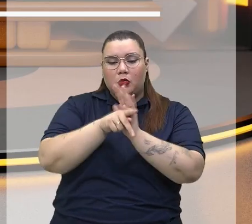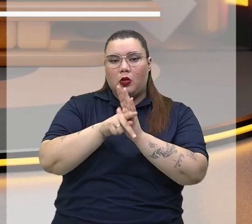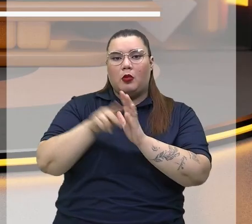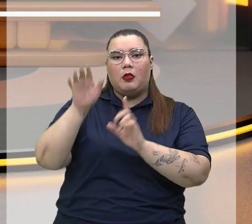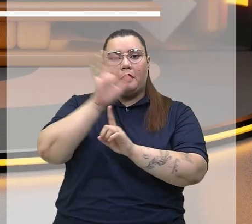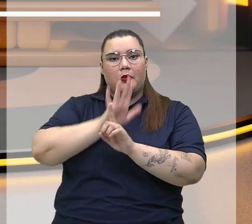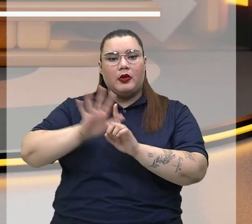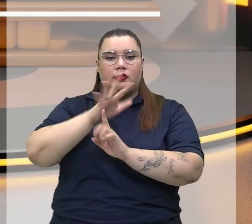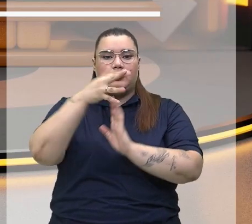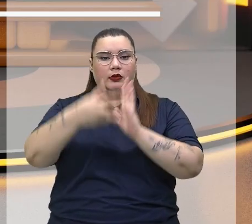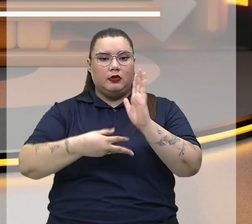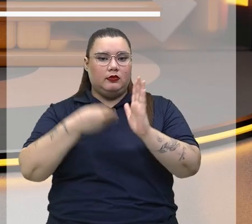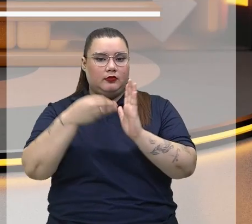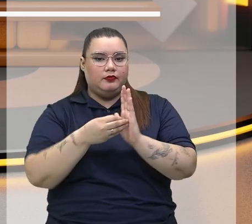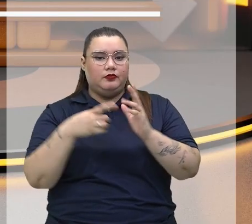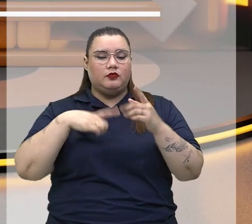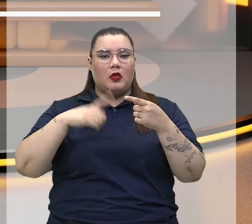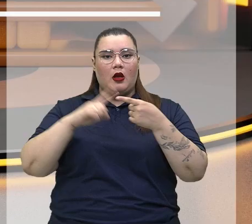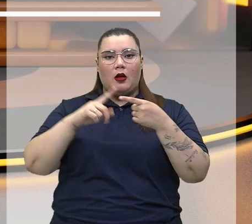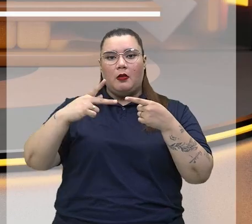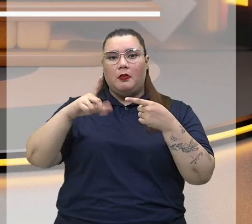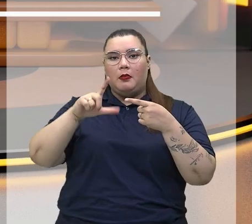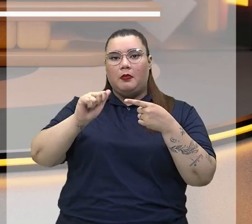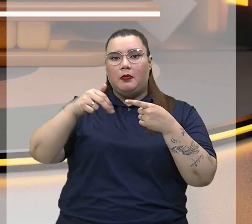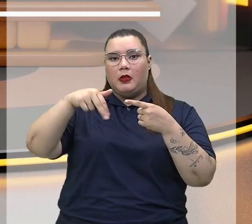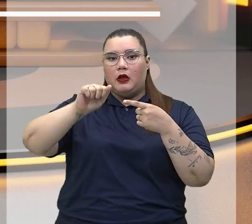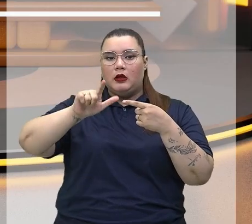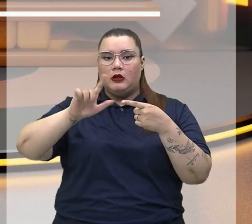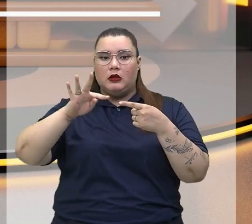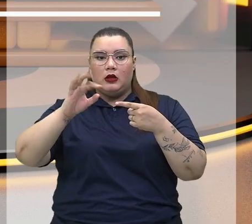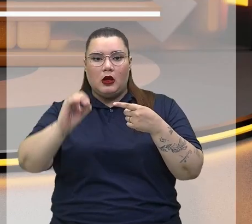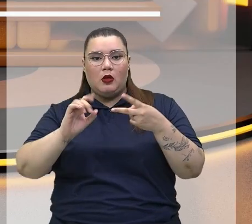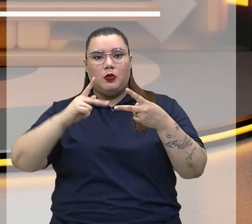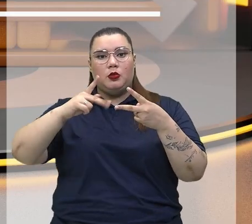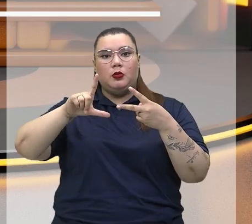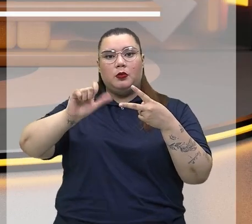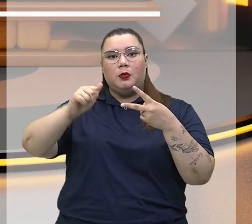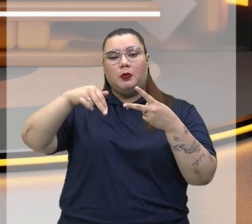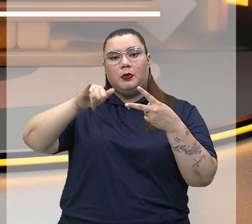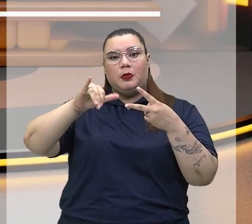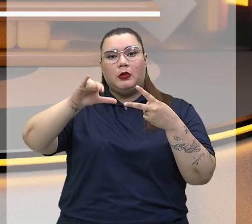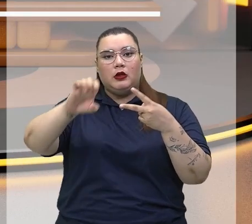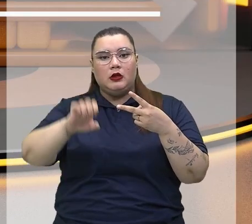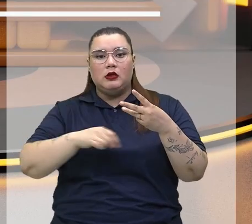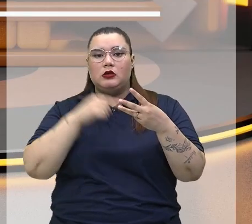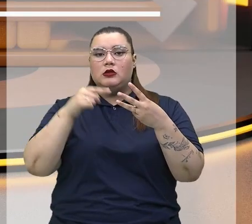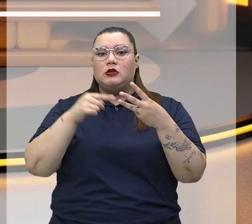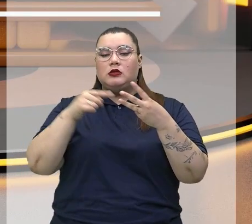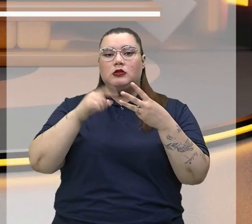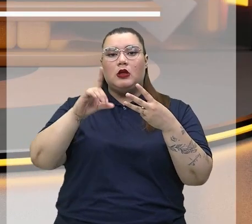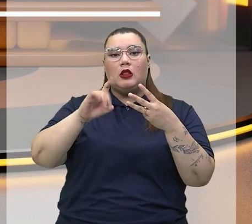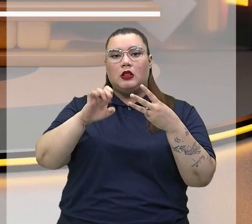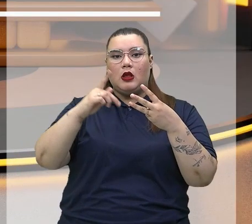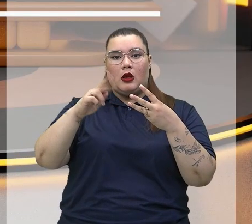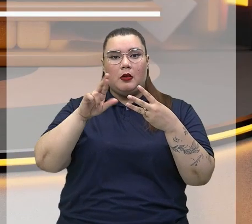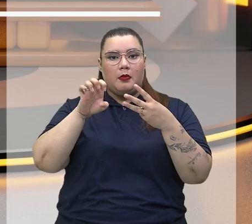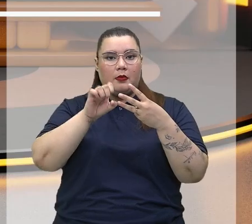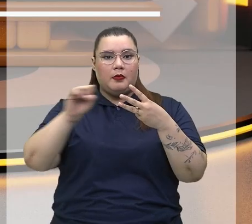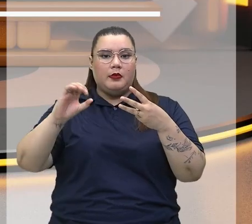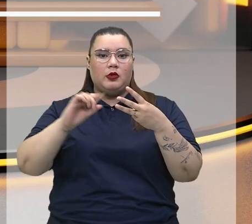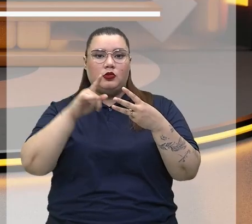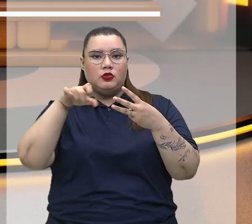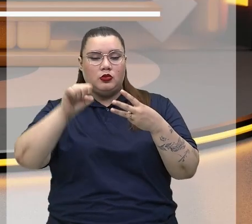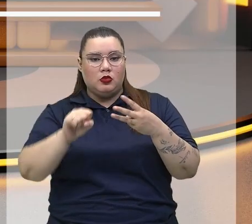das depressões da Amazônia. Vamos mergulhar no estudo das formas da